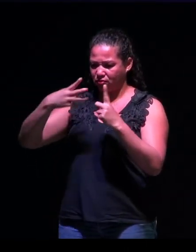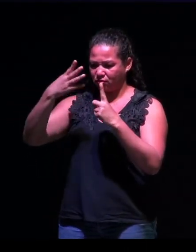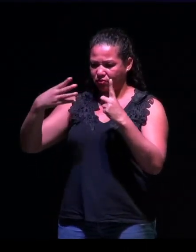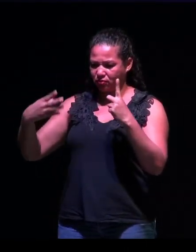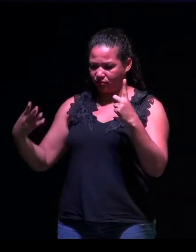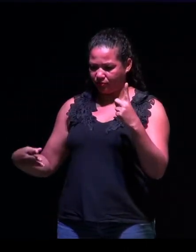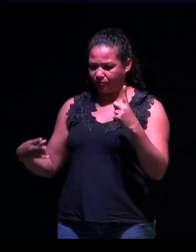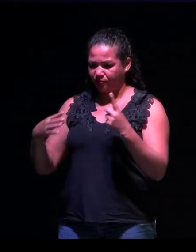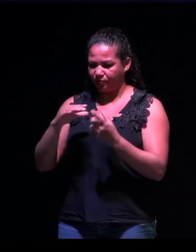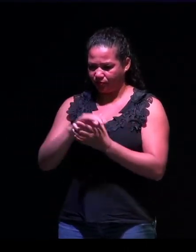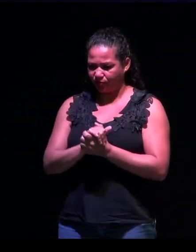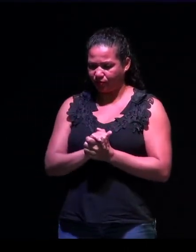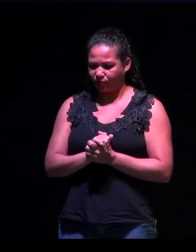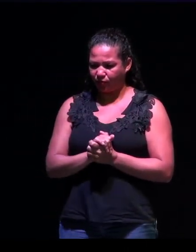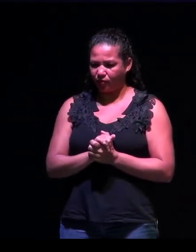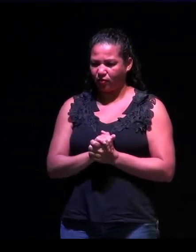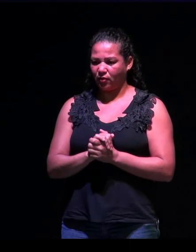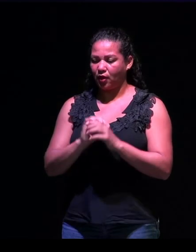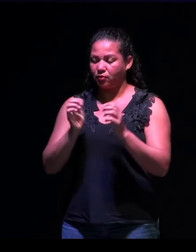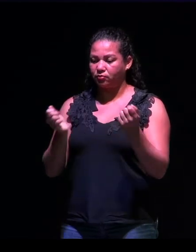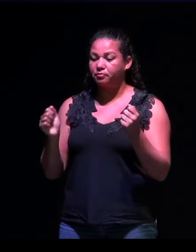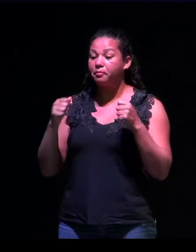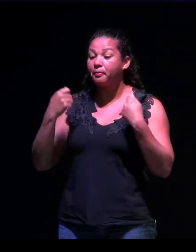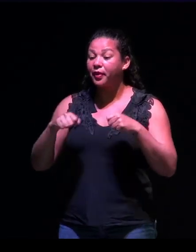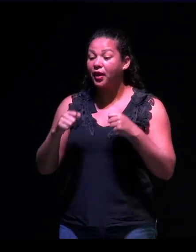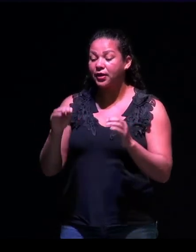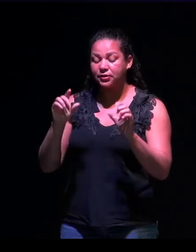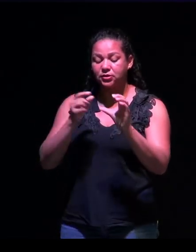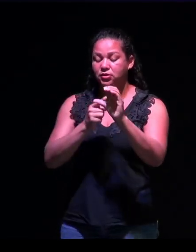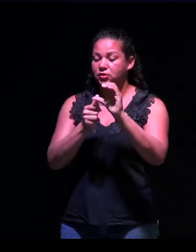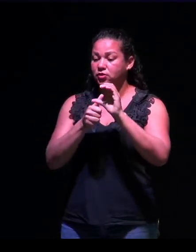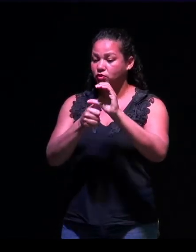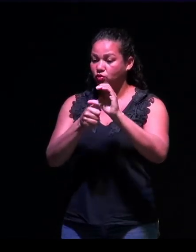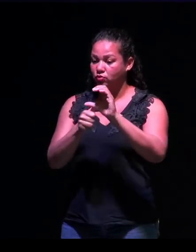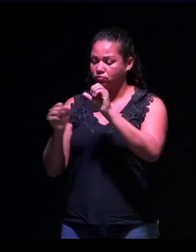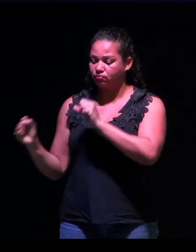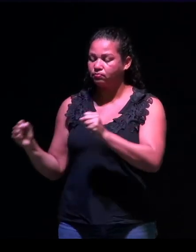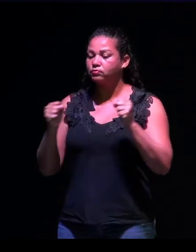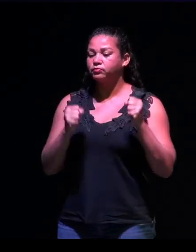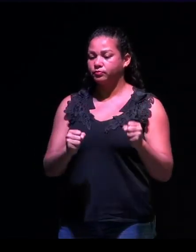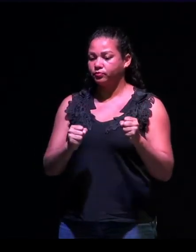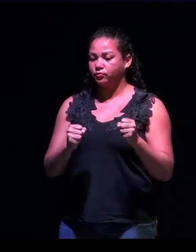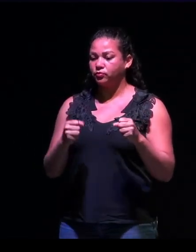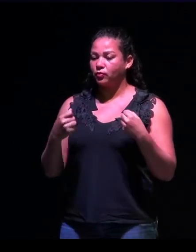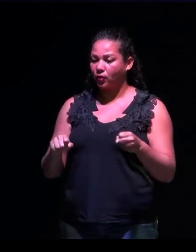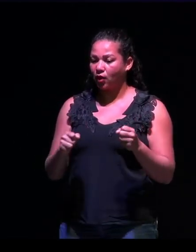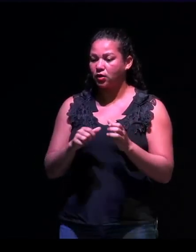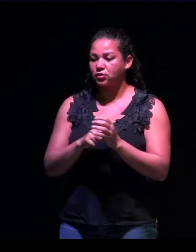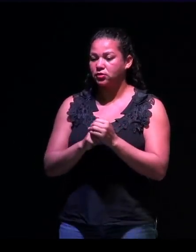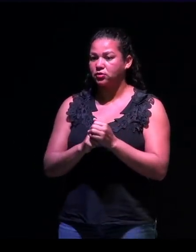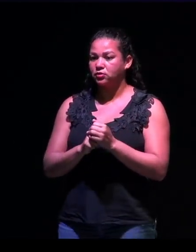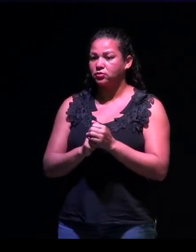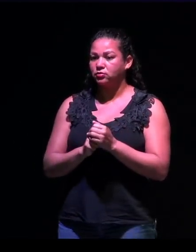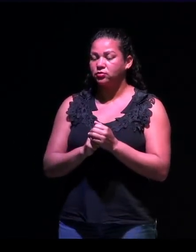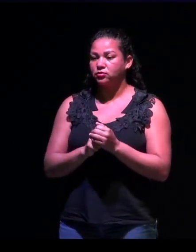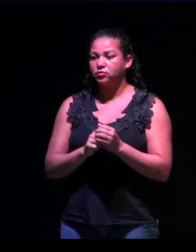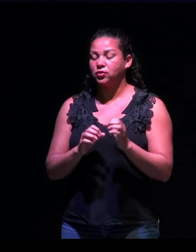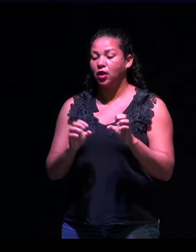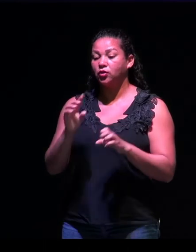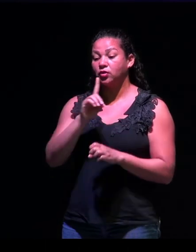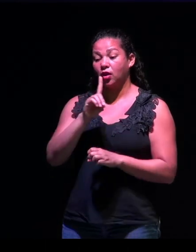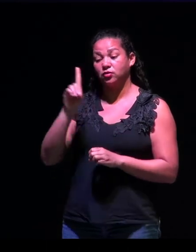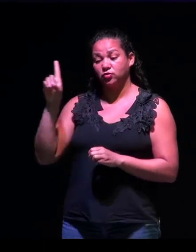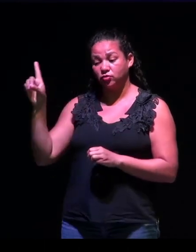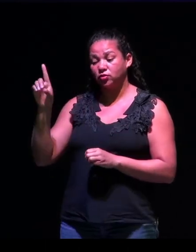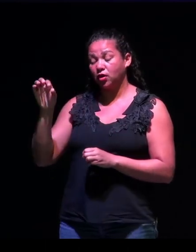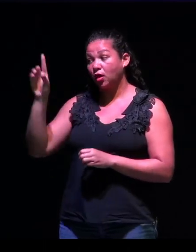a verdade e se posicionar. Você se converte, ou você está do lado de Deus, ou não está. Assim como